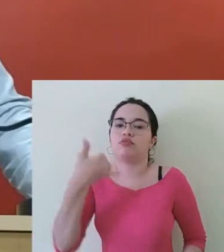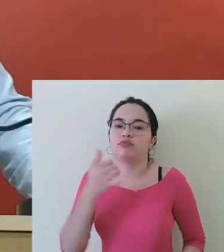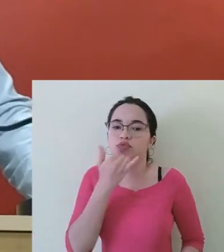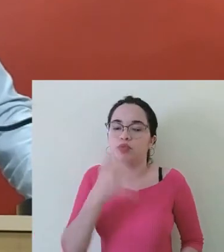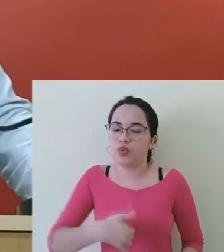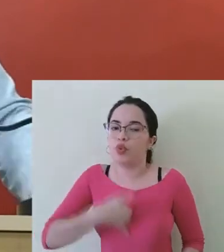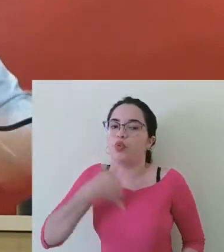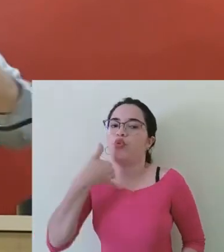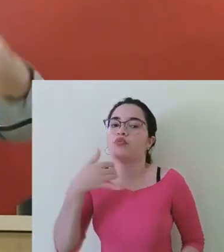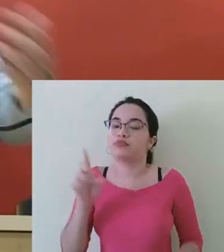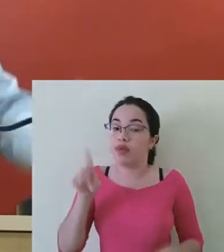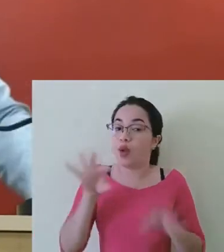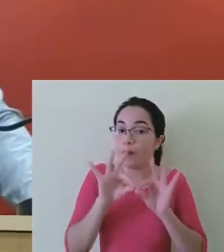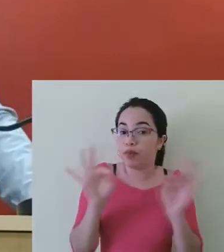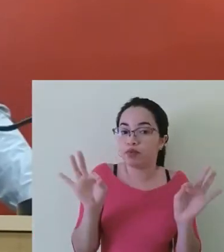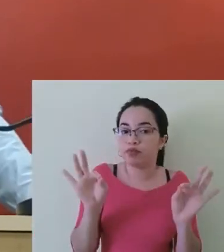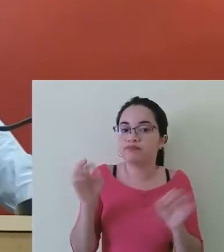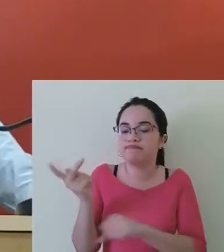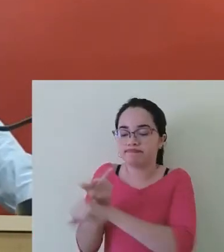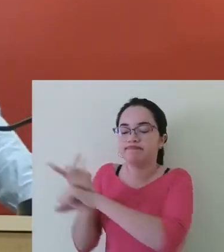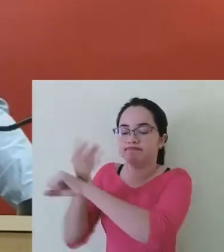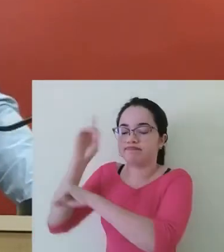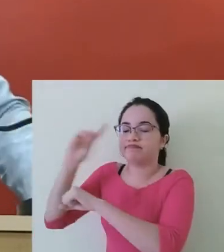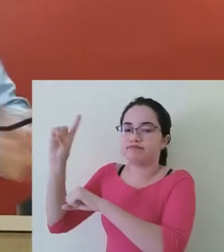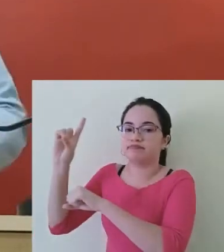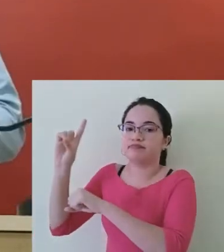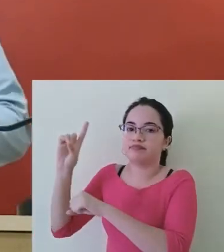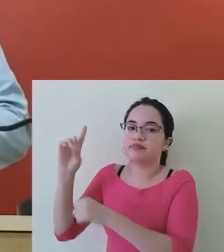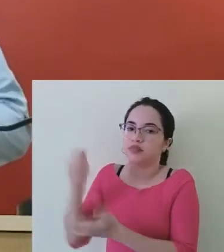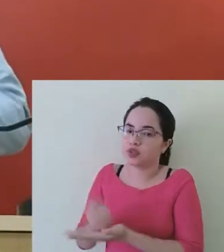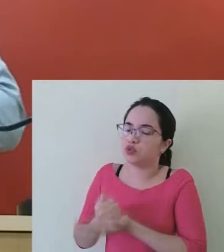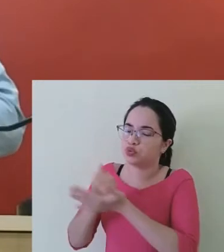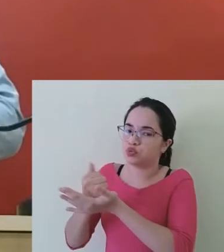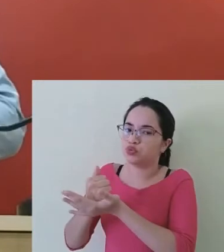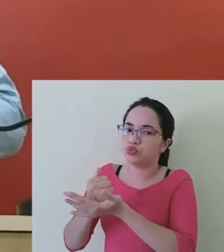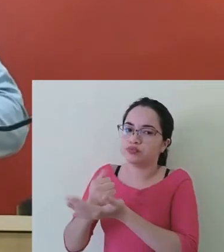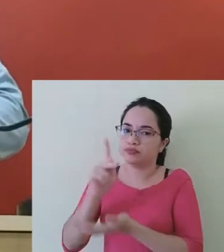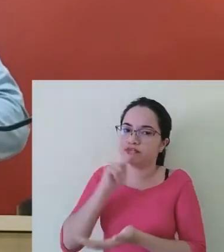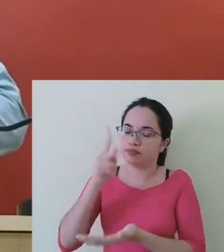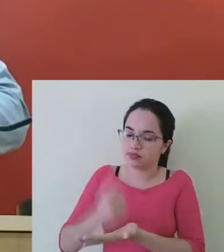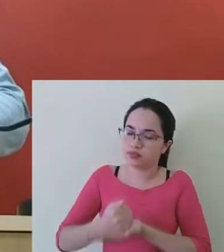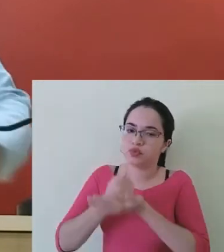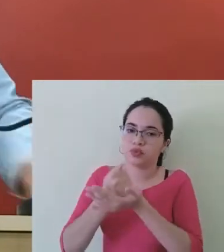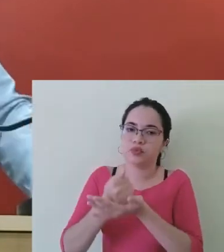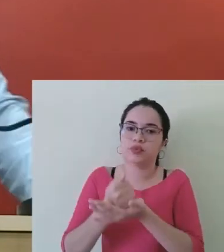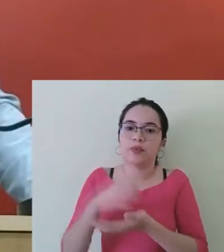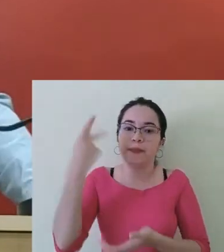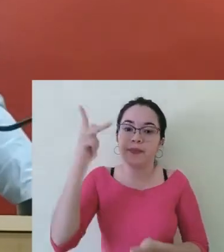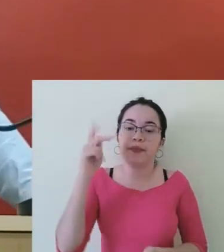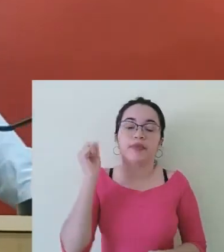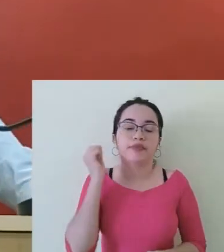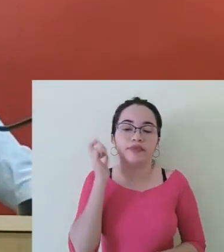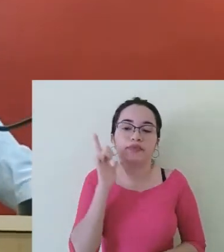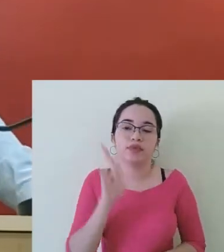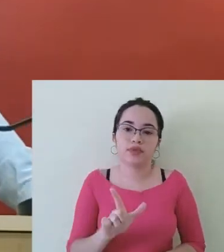humilde e ele busca em Deus ajuda, sustento, força para